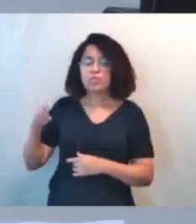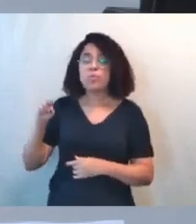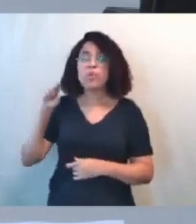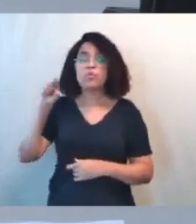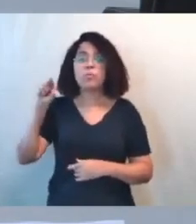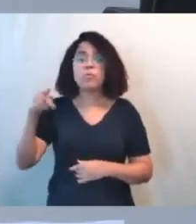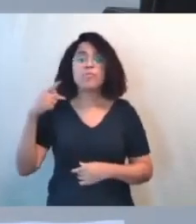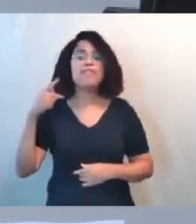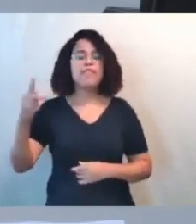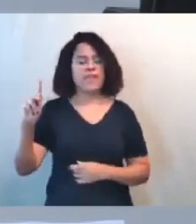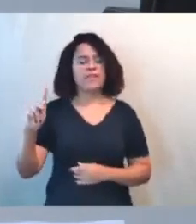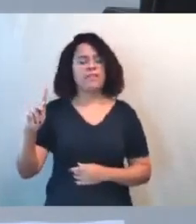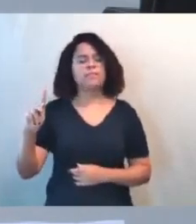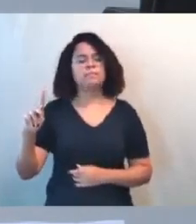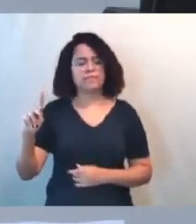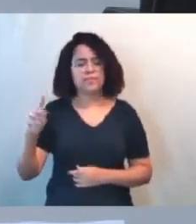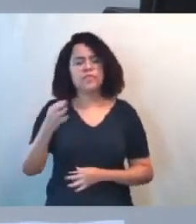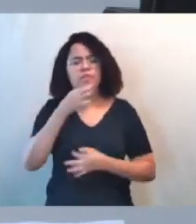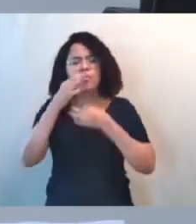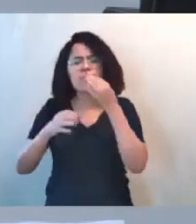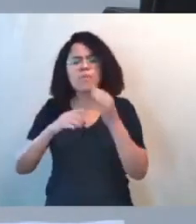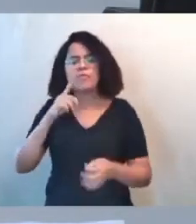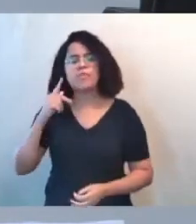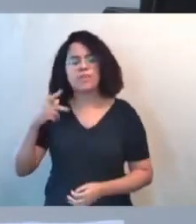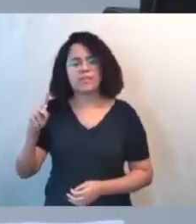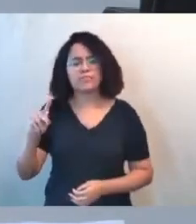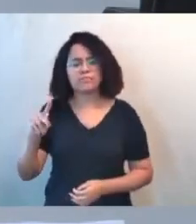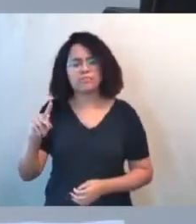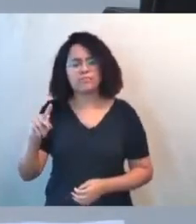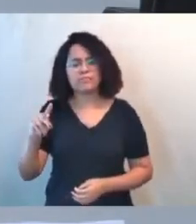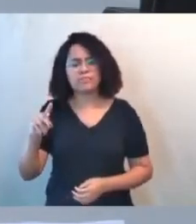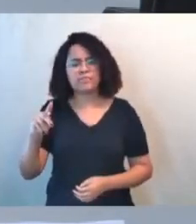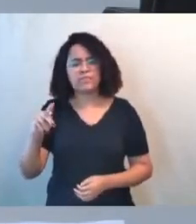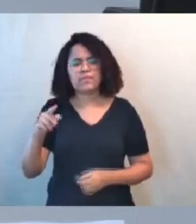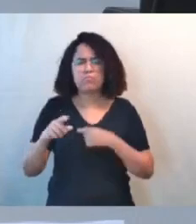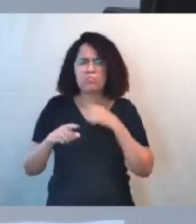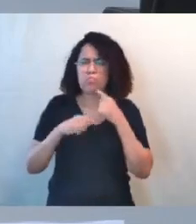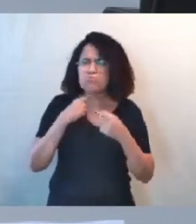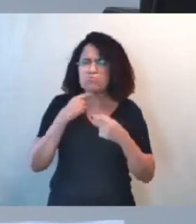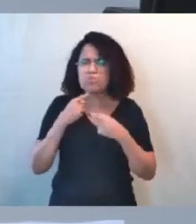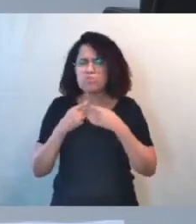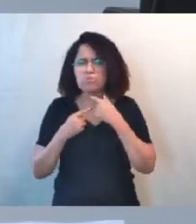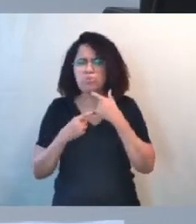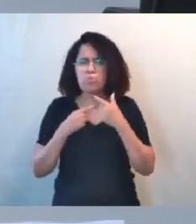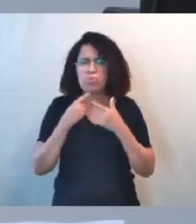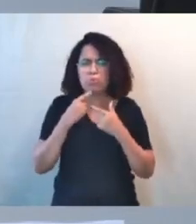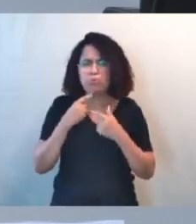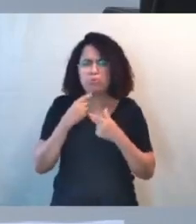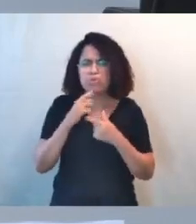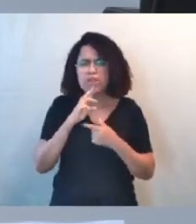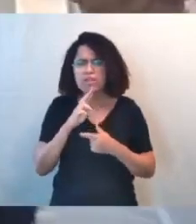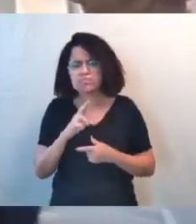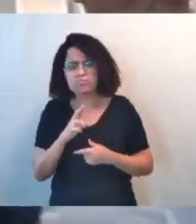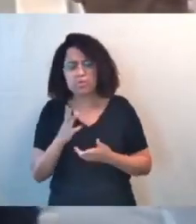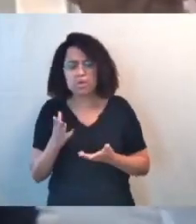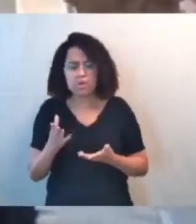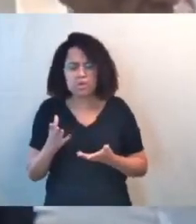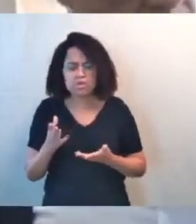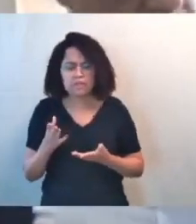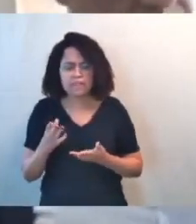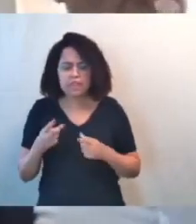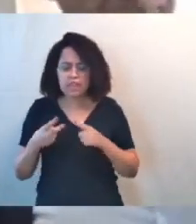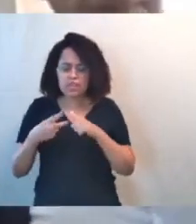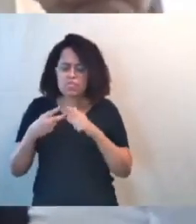está tentando clarificar para não haver dúvida na resposta. Doutor Francisco, termine. Primeira coisa, eu queria fazer